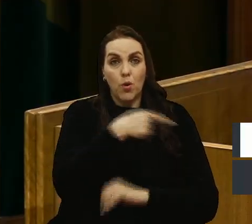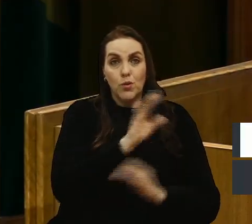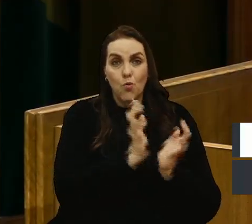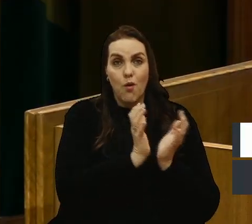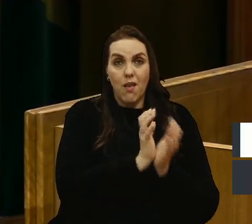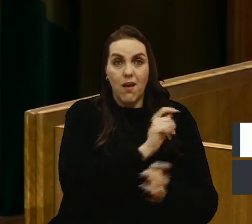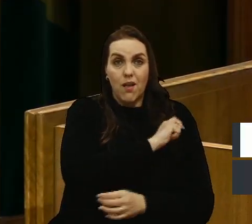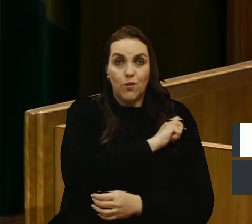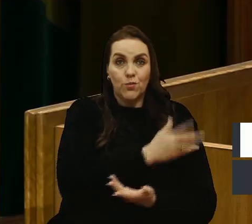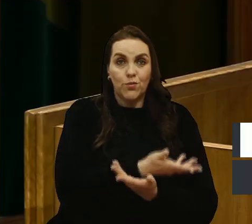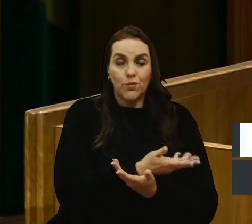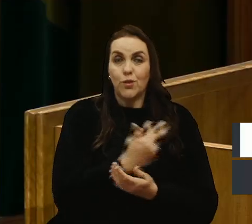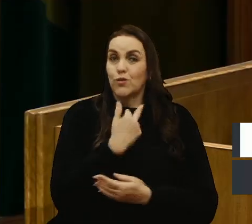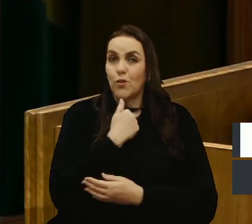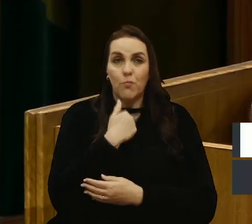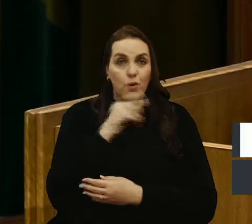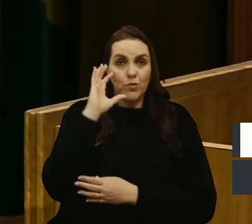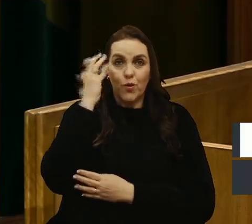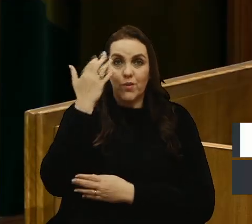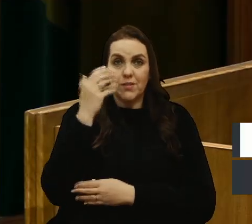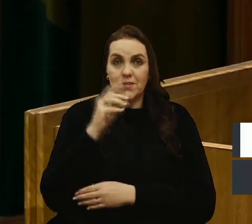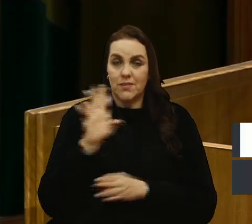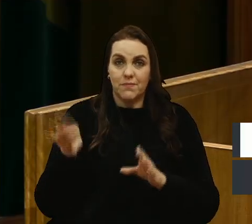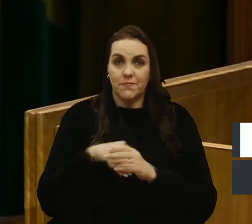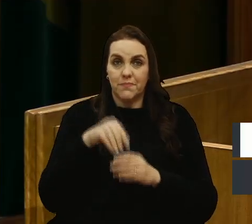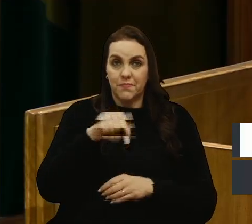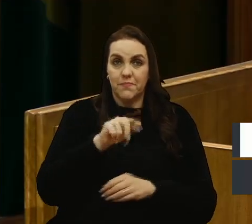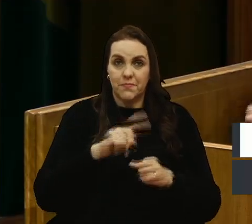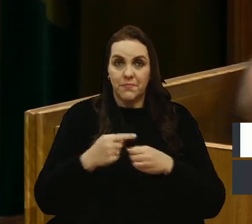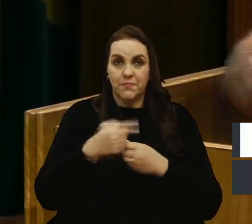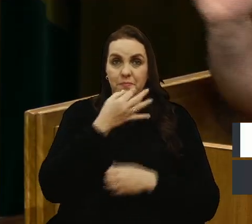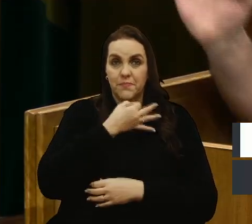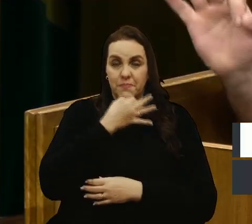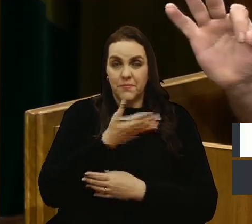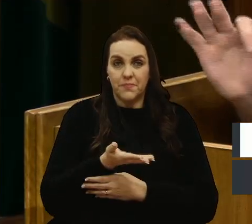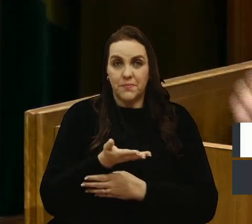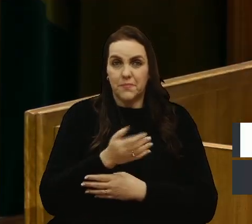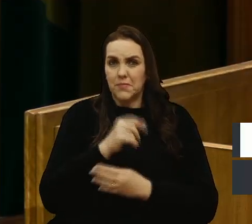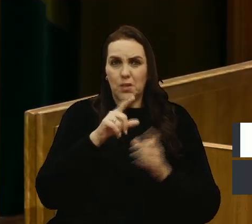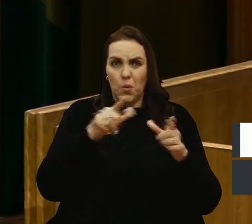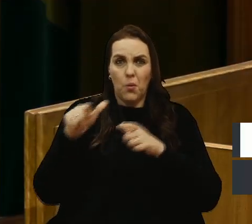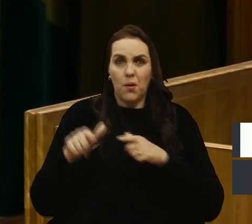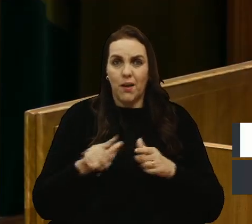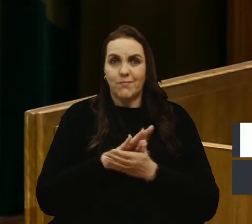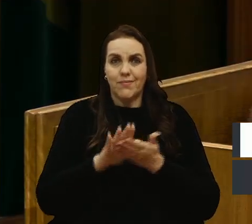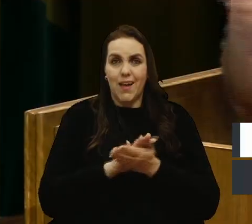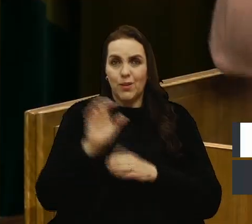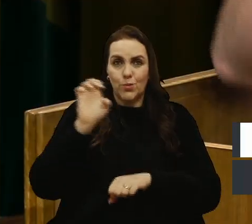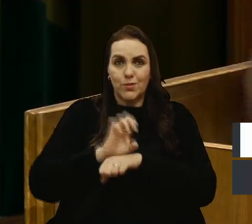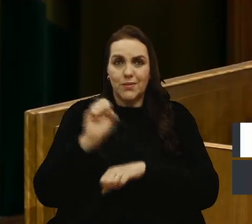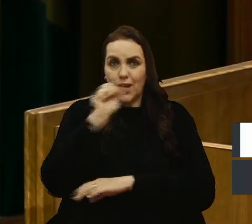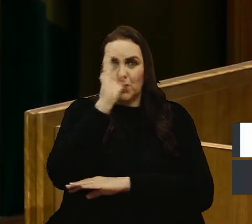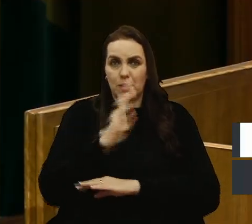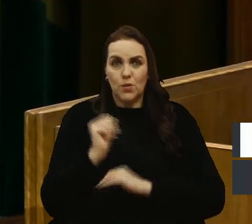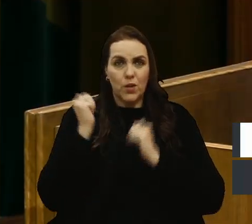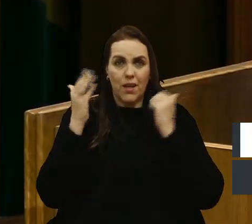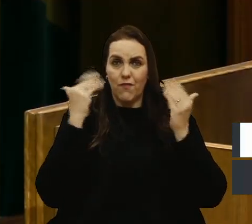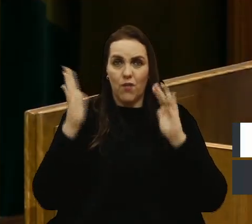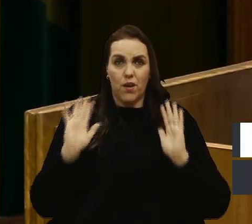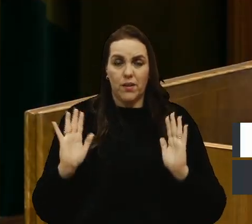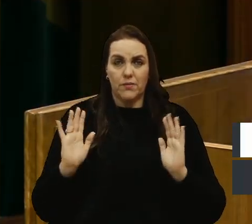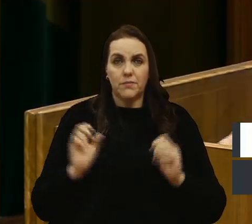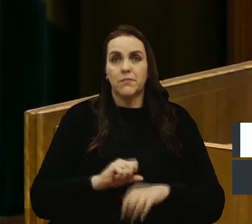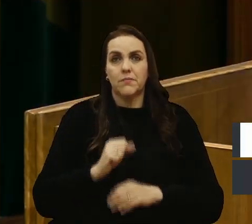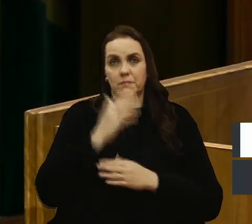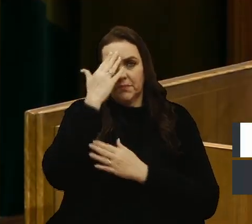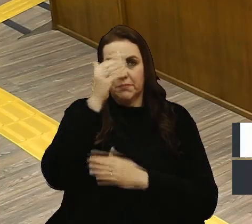não pode acontecer dentro do nosso município de Caxias do Sul e em nenhum local do Estado brasileiro, nem fora do Brasil. Muito obrigado, senhor